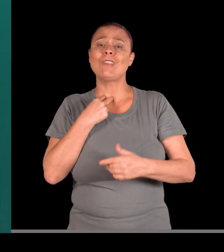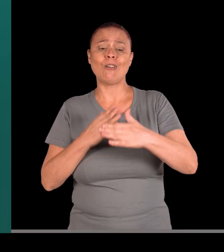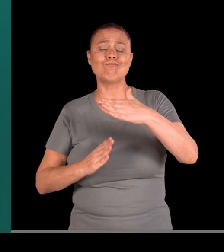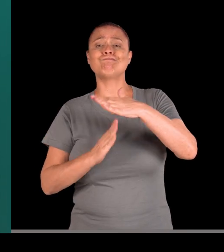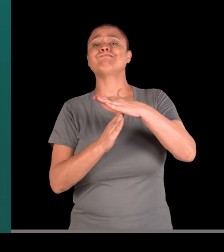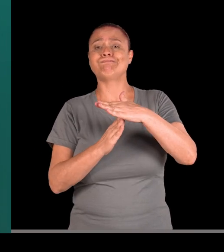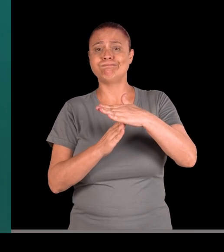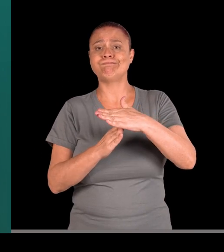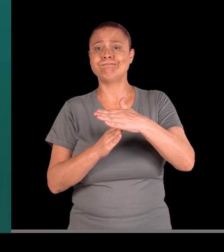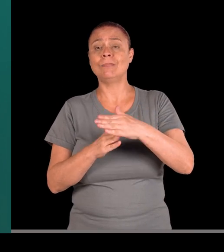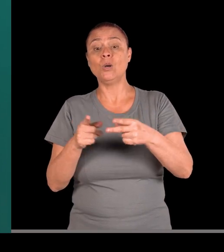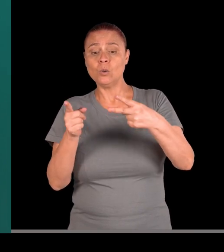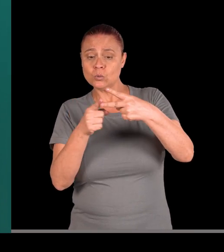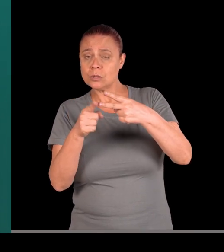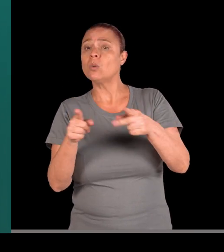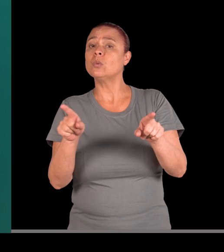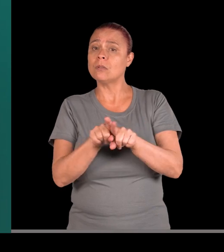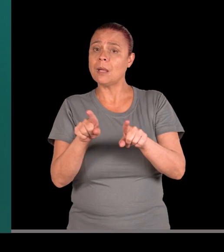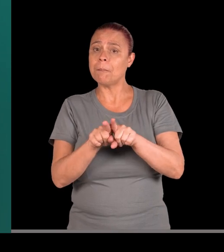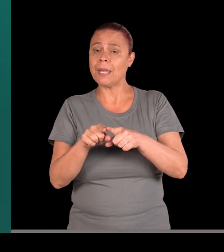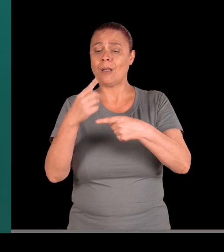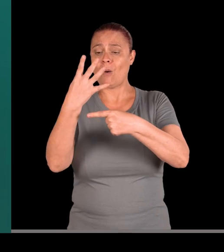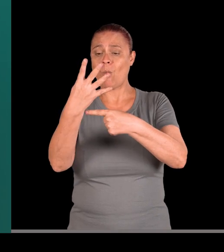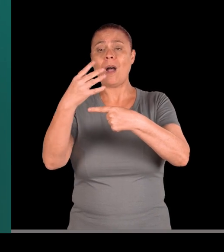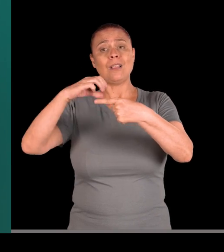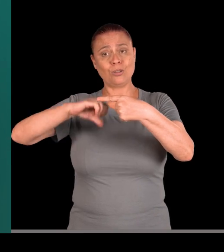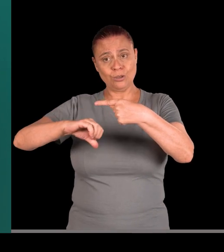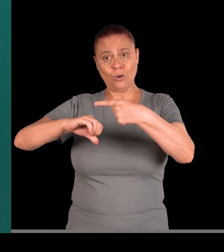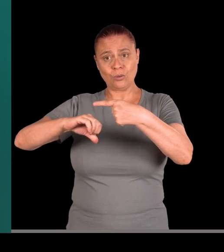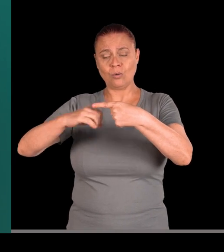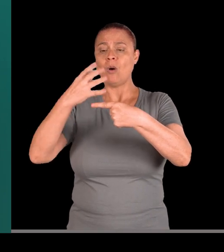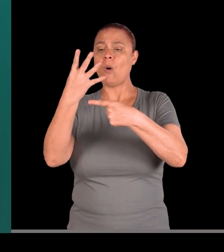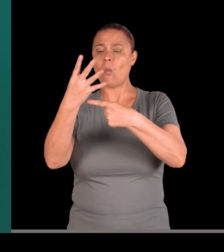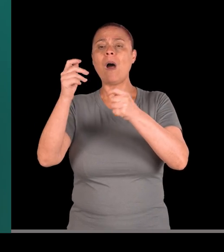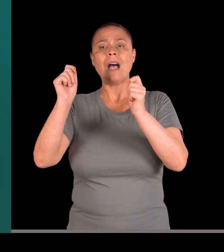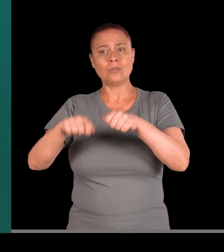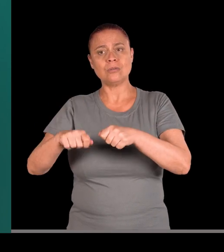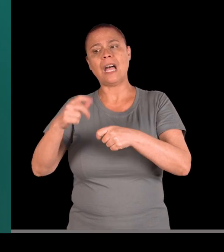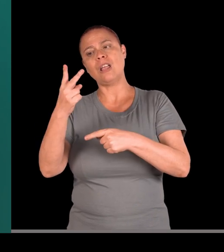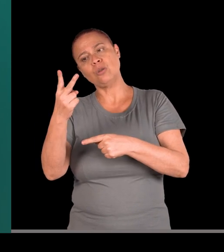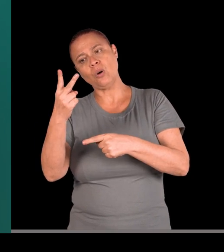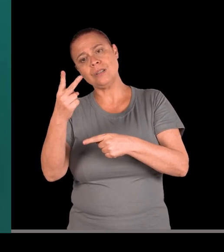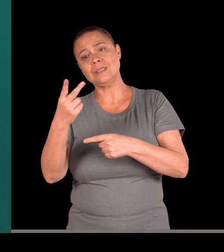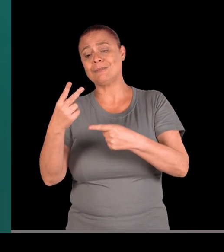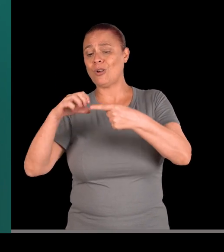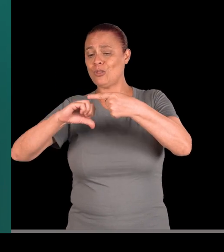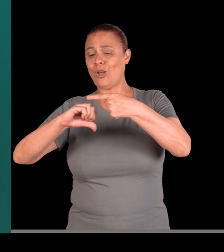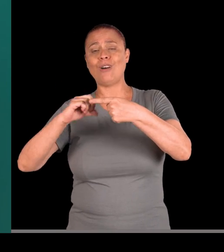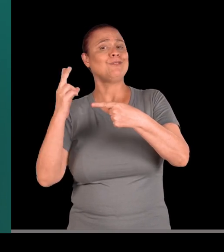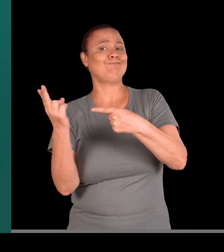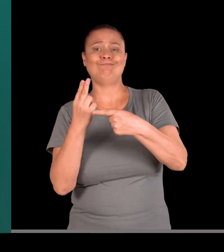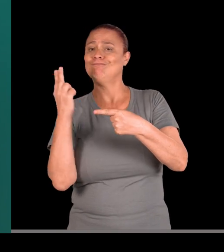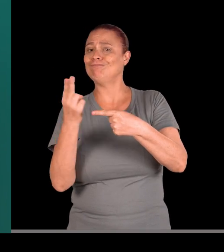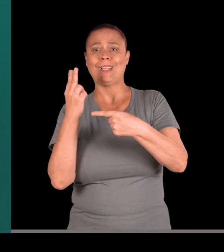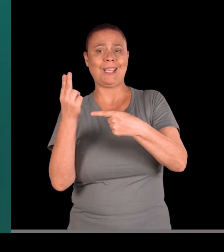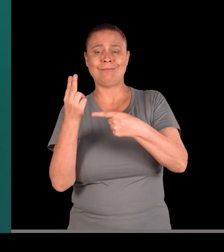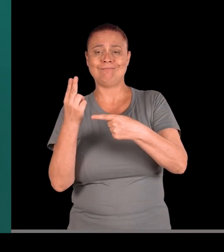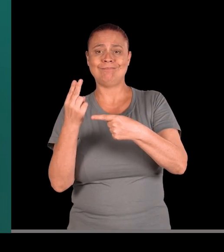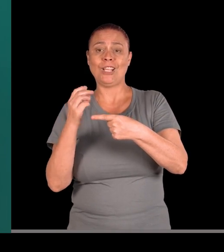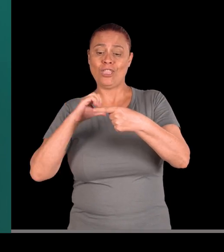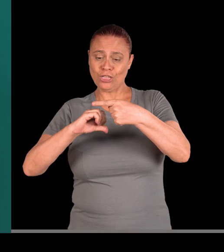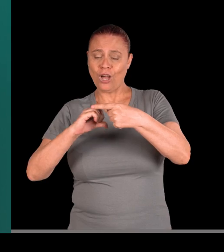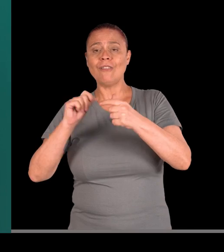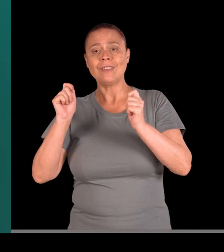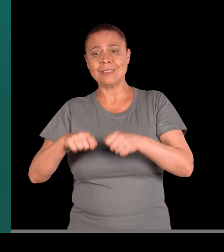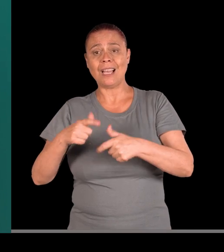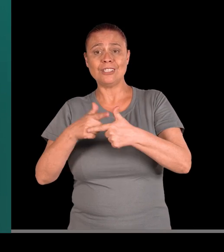simplificar. Assim como no segundo exemplo, o 4 eu poderia simplificar por 2, mas o 9 não. O 9 eu só